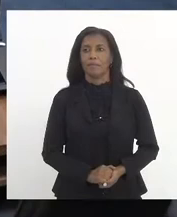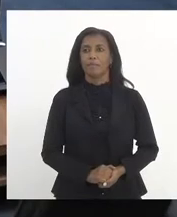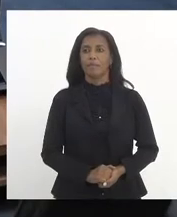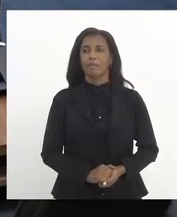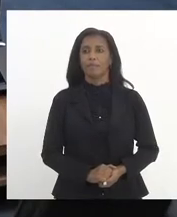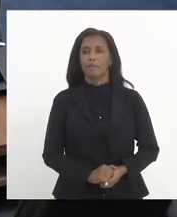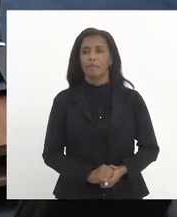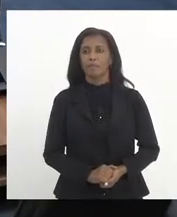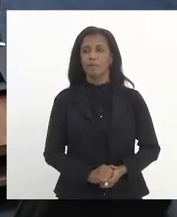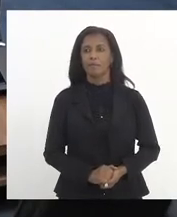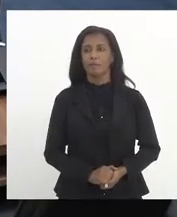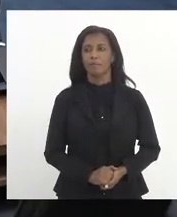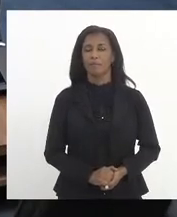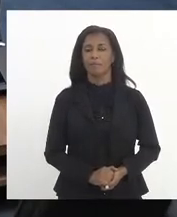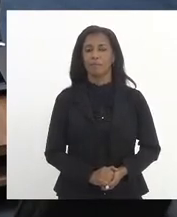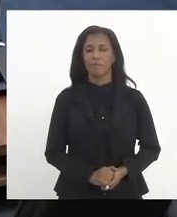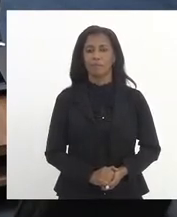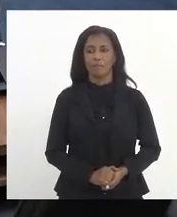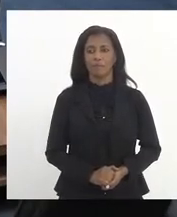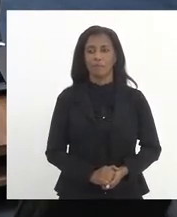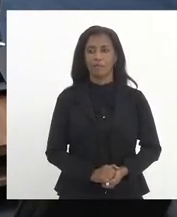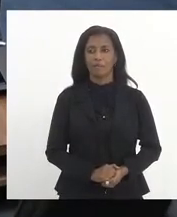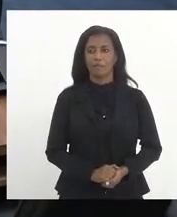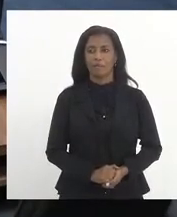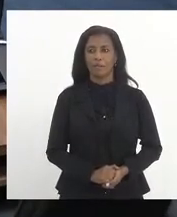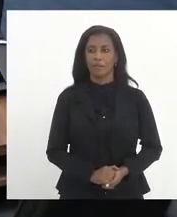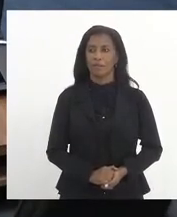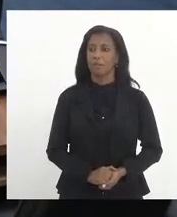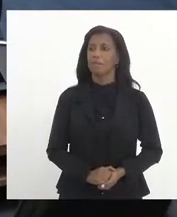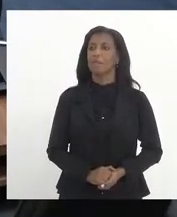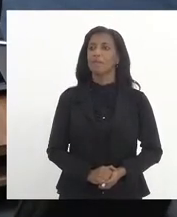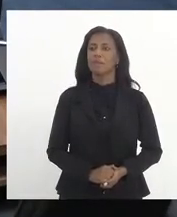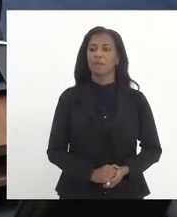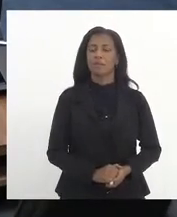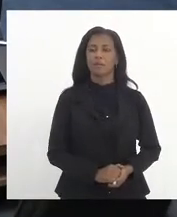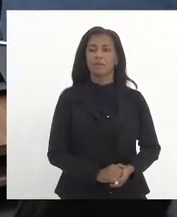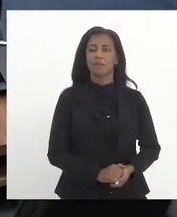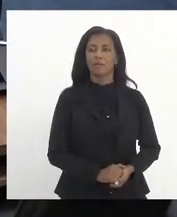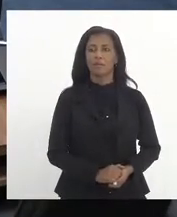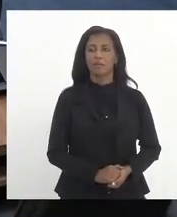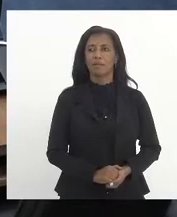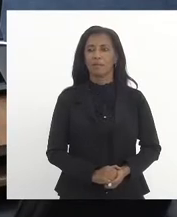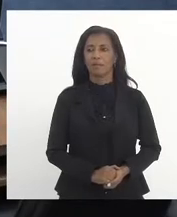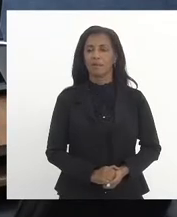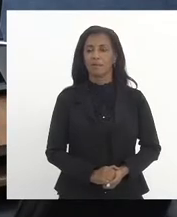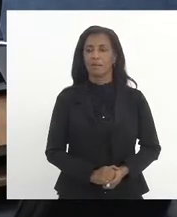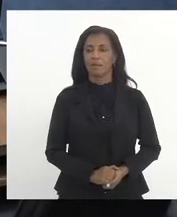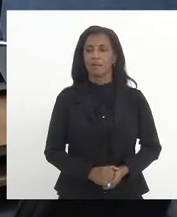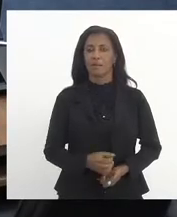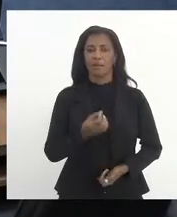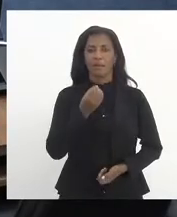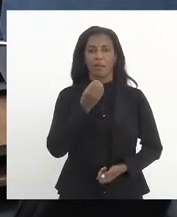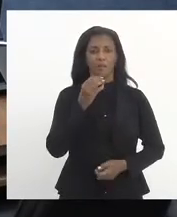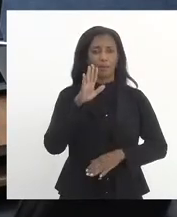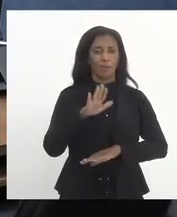Boa tarde, senhor presidente democrático. Boa tarde, Leomar. Boa tarde, Ale.